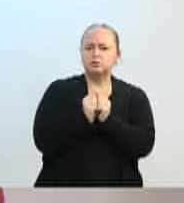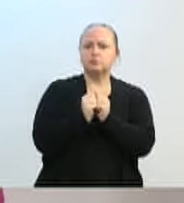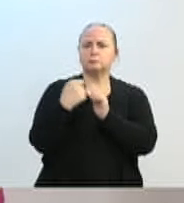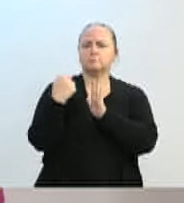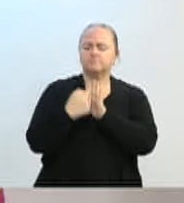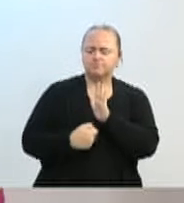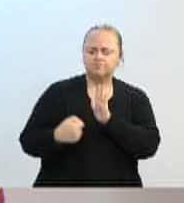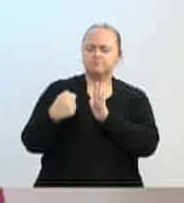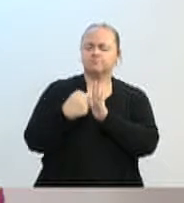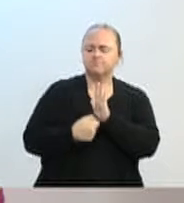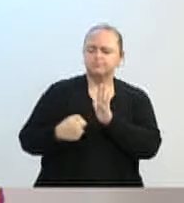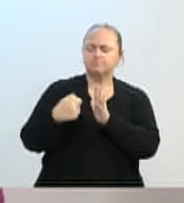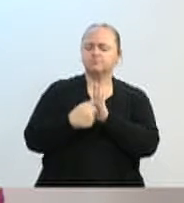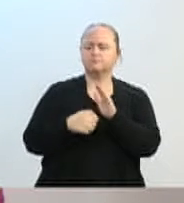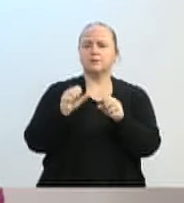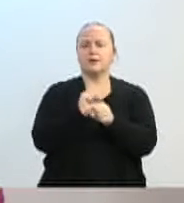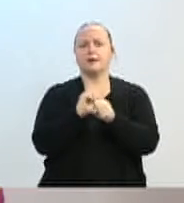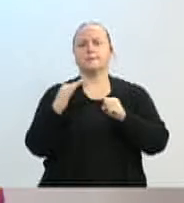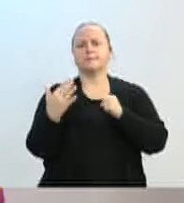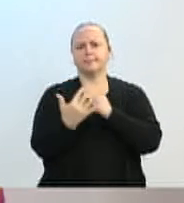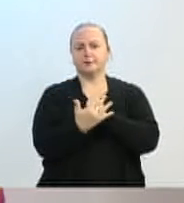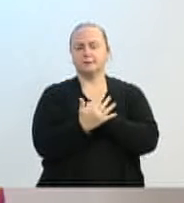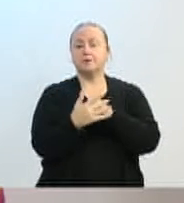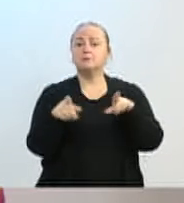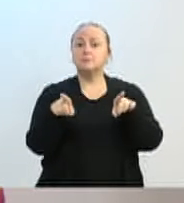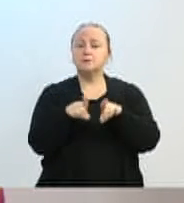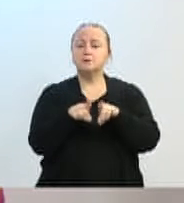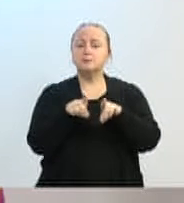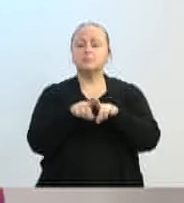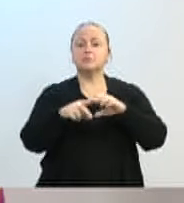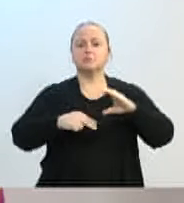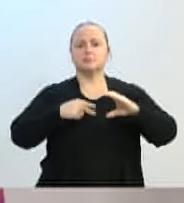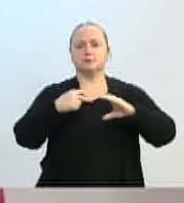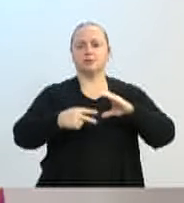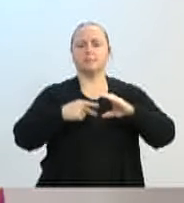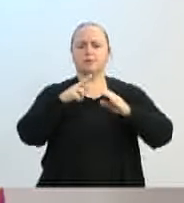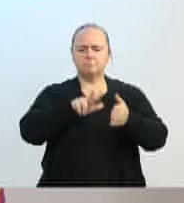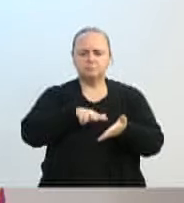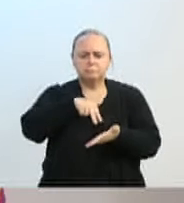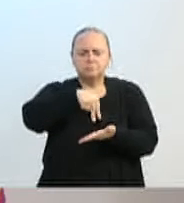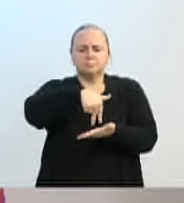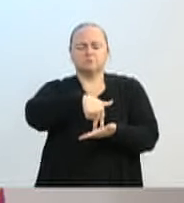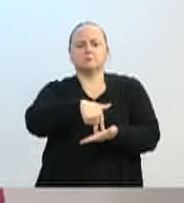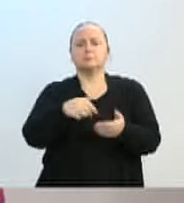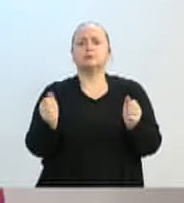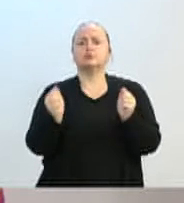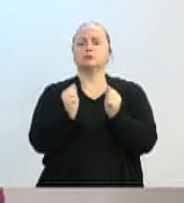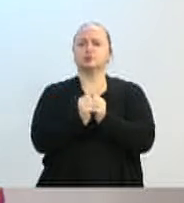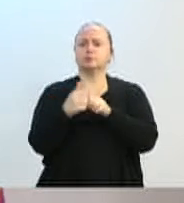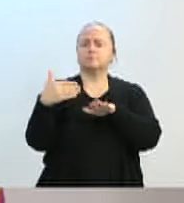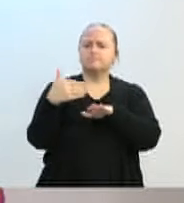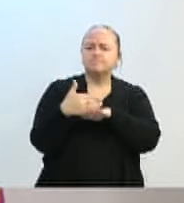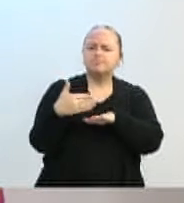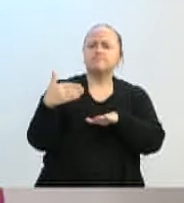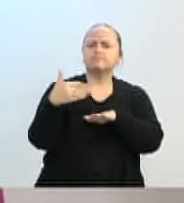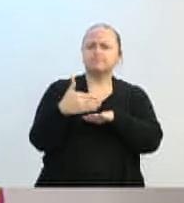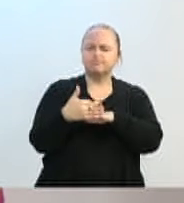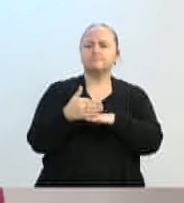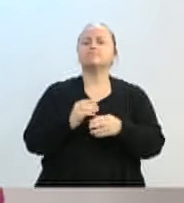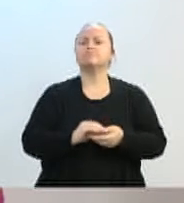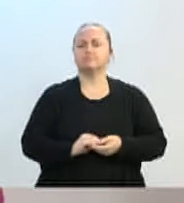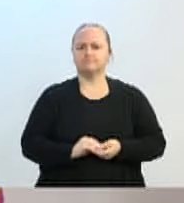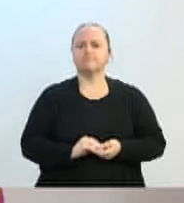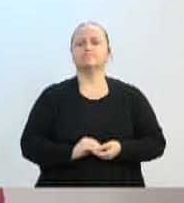enfrentamento à pandemia, inclusive da Câmara de Vereadores, que participou ativamente desse processo e participa ainda também, destinando recursos